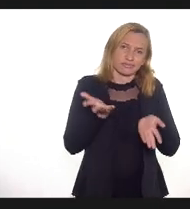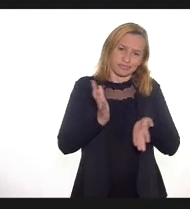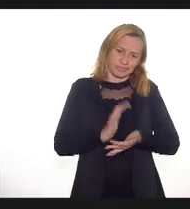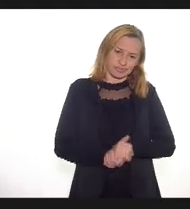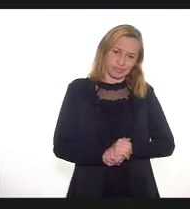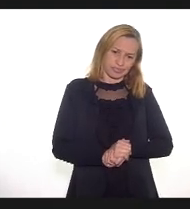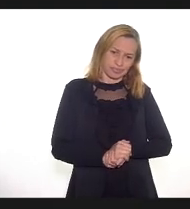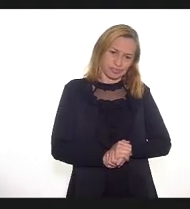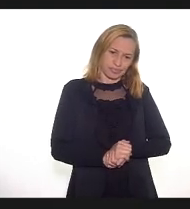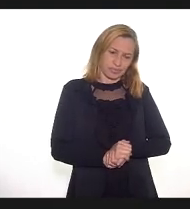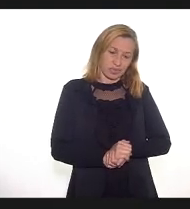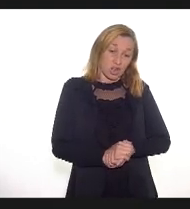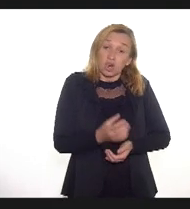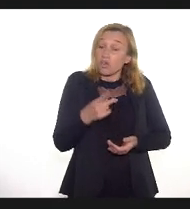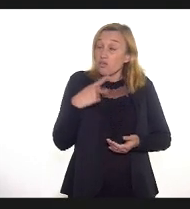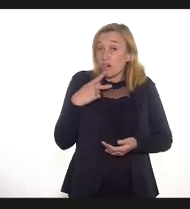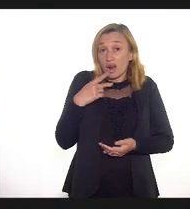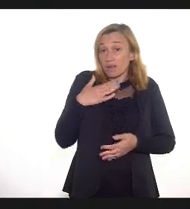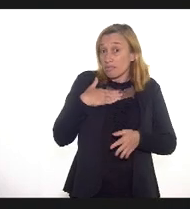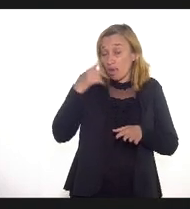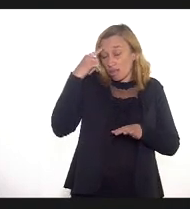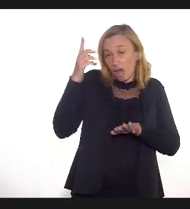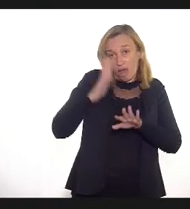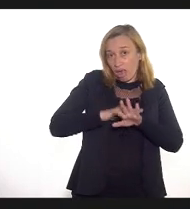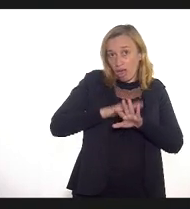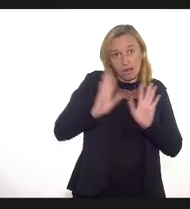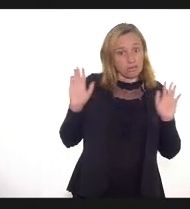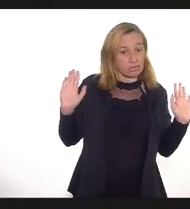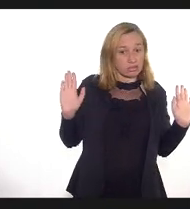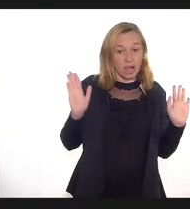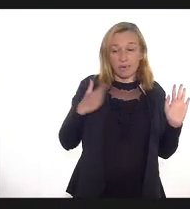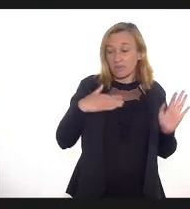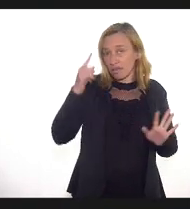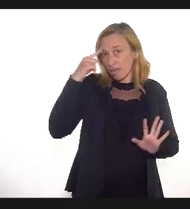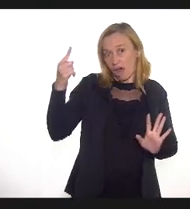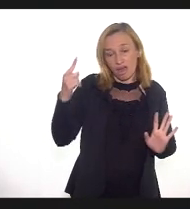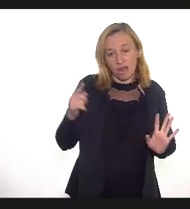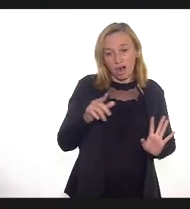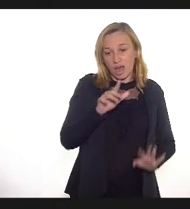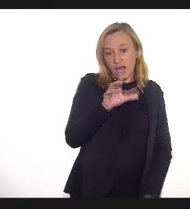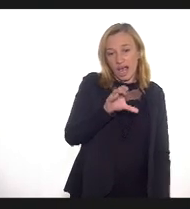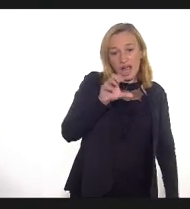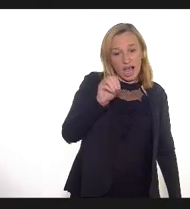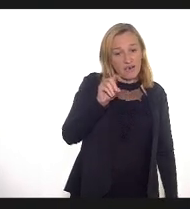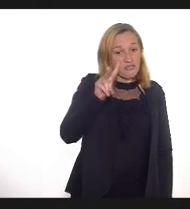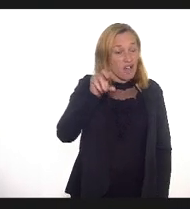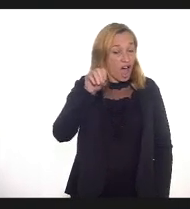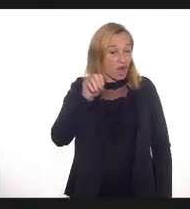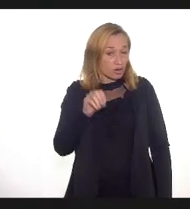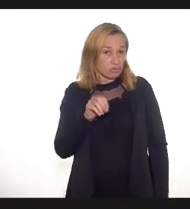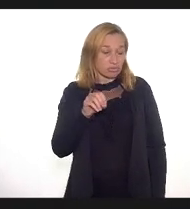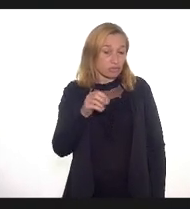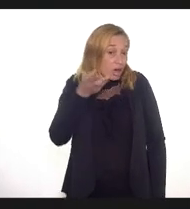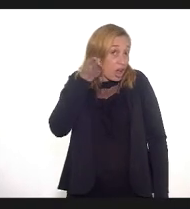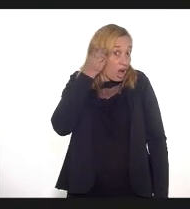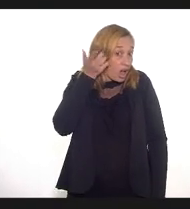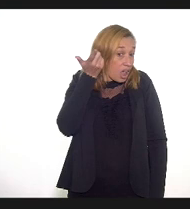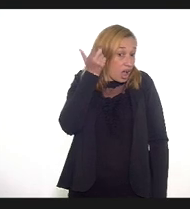Estou combatendo a ideia. Estou falando, olha, as ideias são pegadinhas. São cavalos de Troia. São.